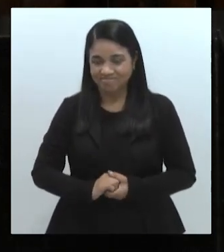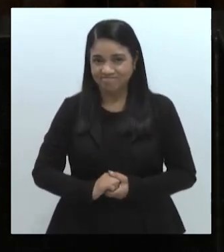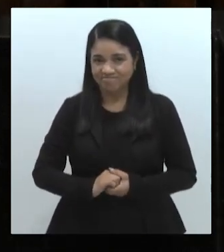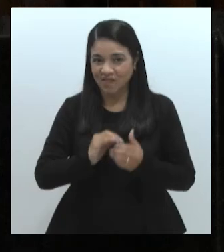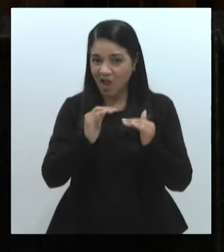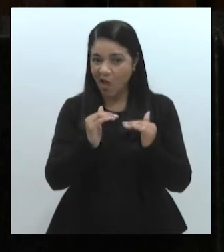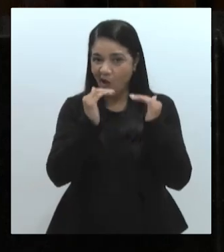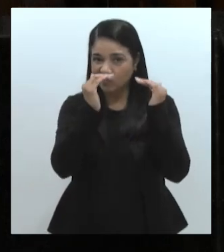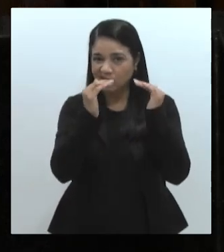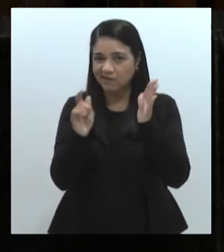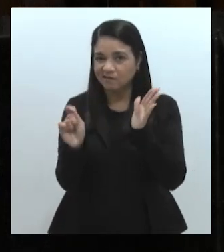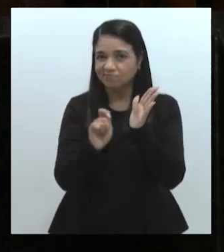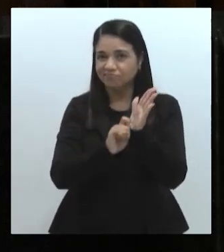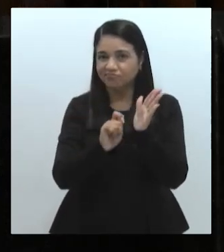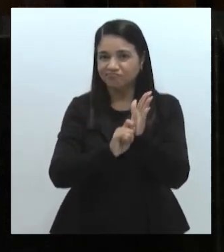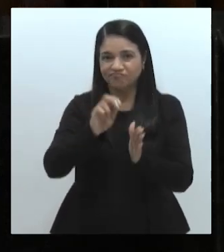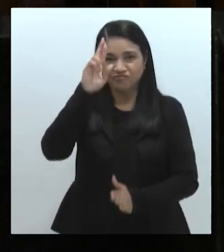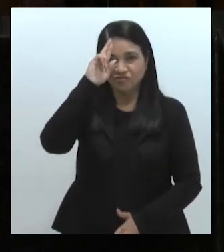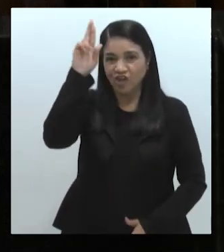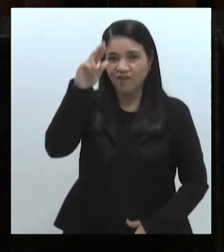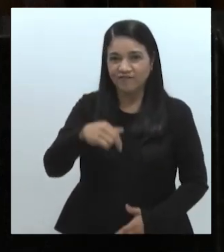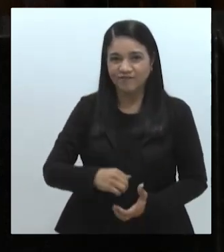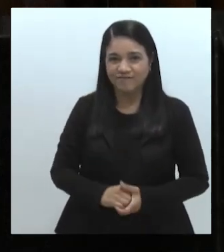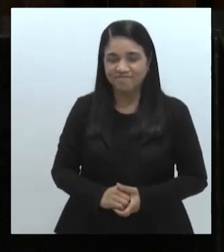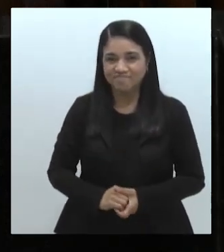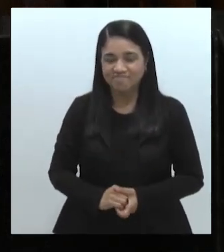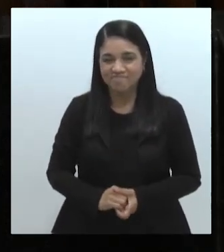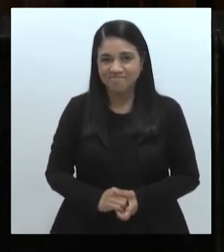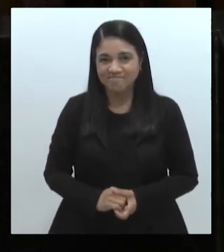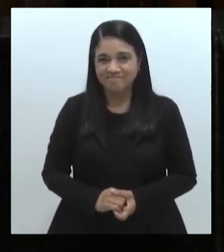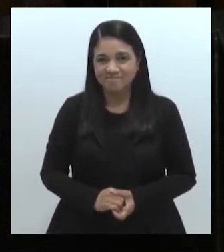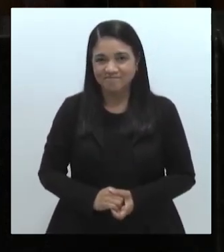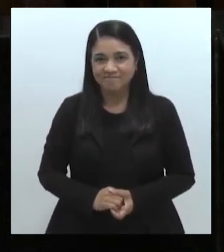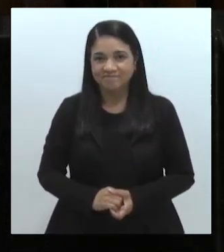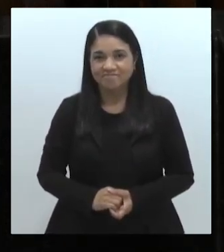pseudo-autoridade local. E esse estado de coisas